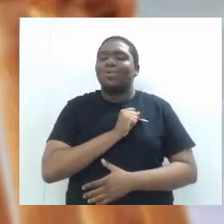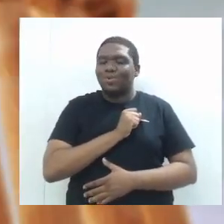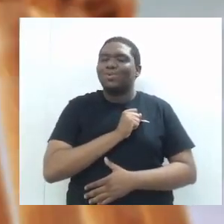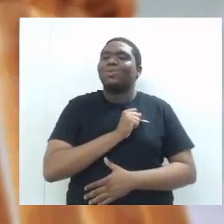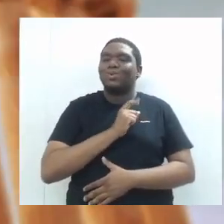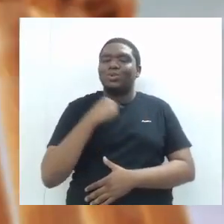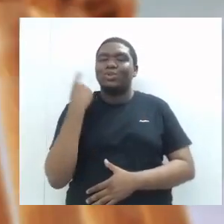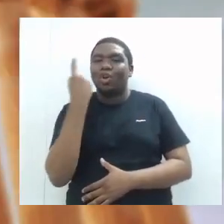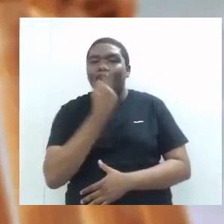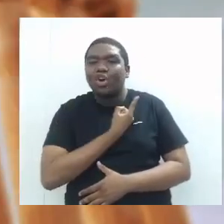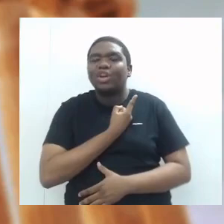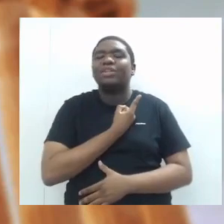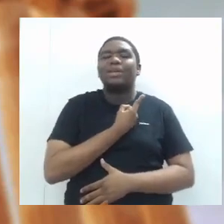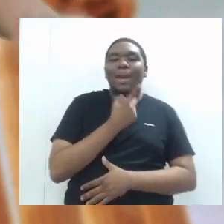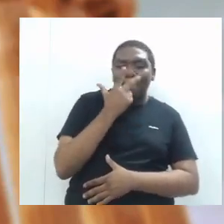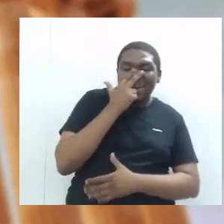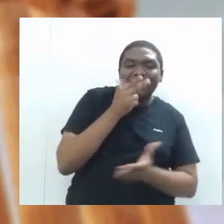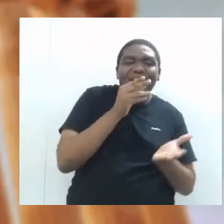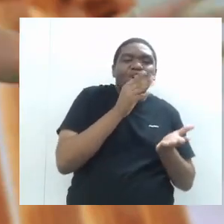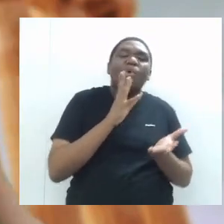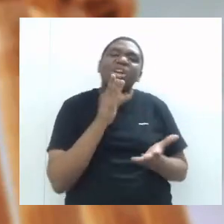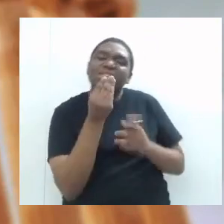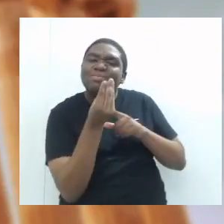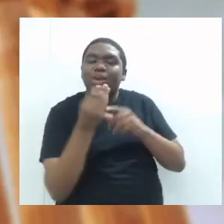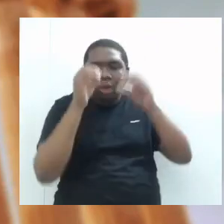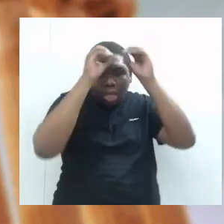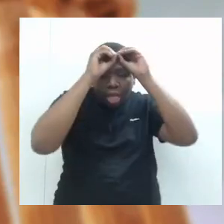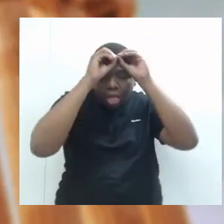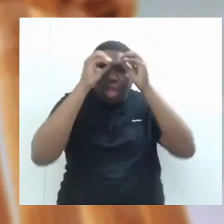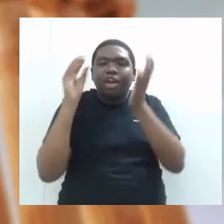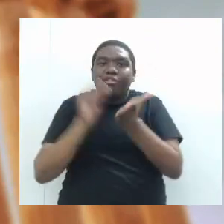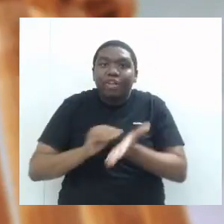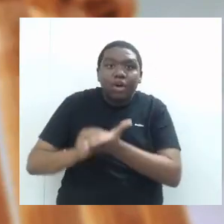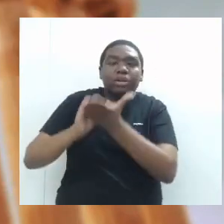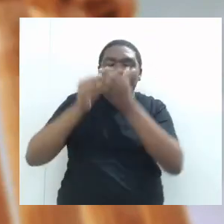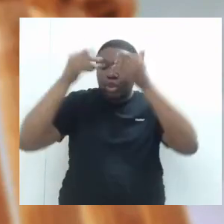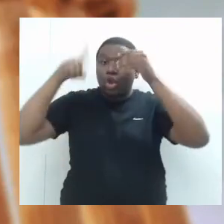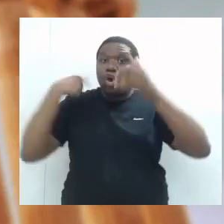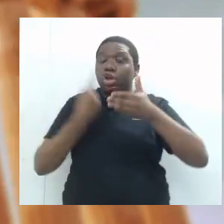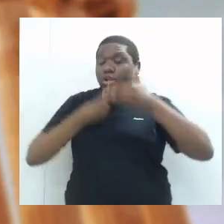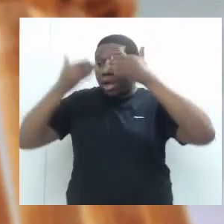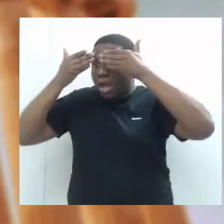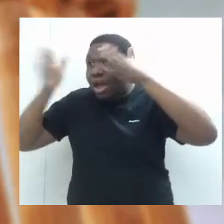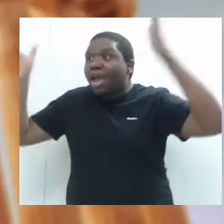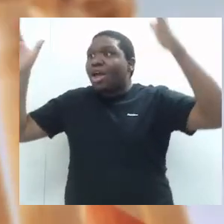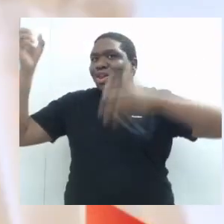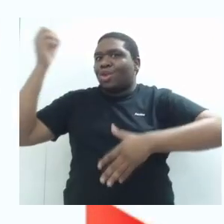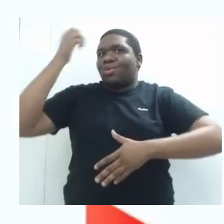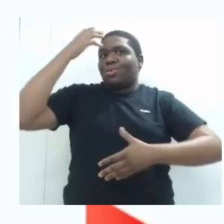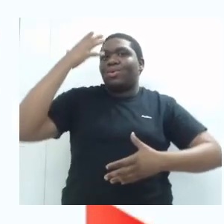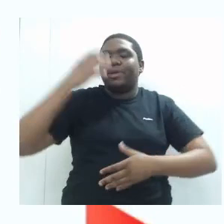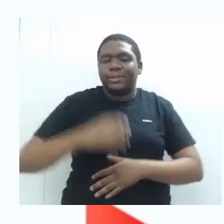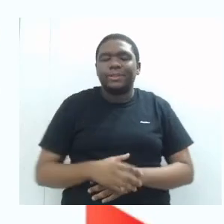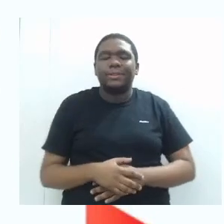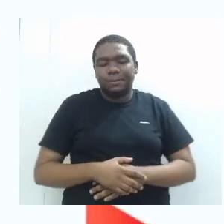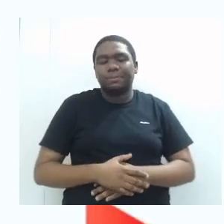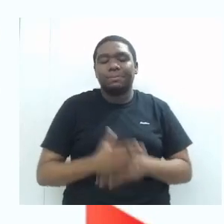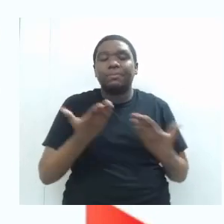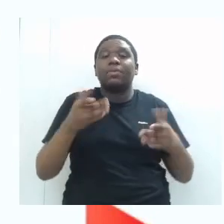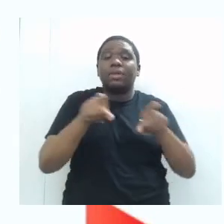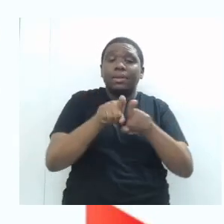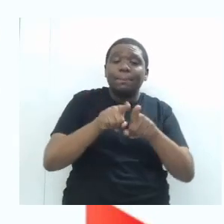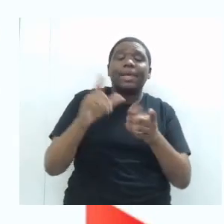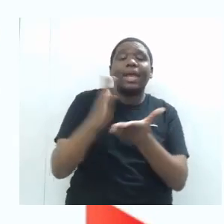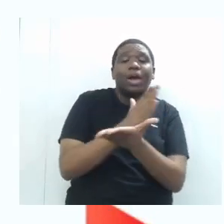nos tirar da falta de conhecimento para a luz. E vamos adiante. Na tela ainda trago